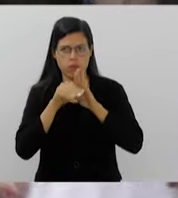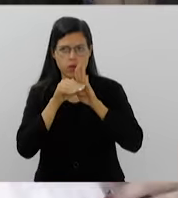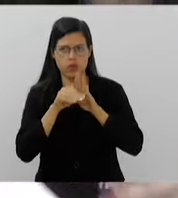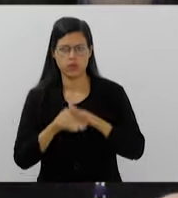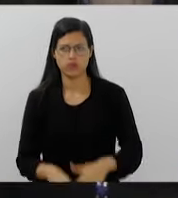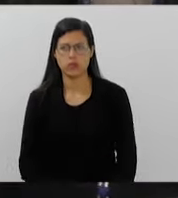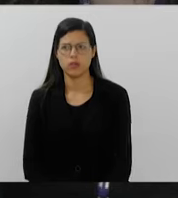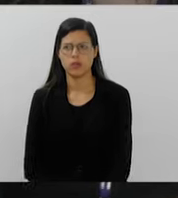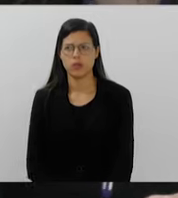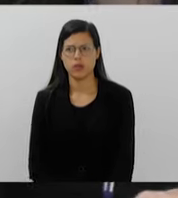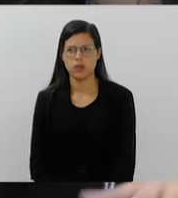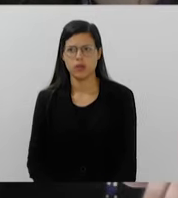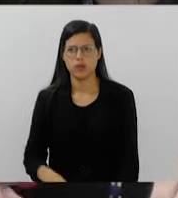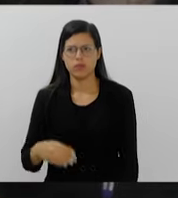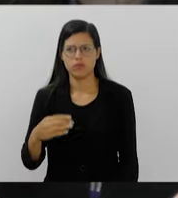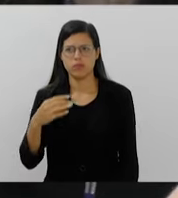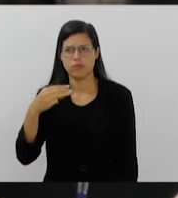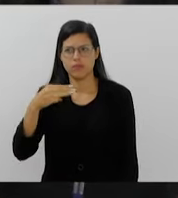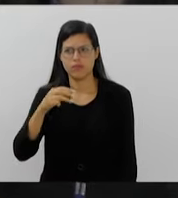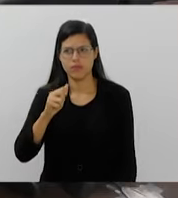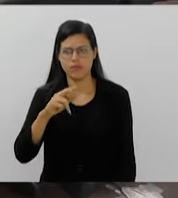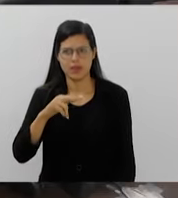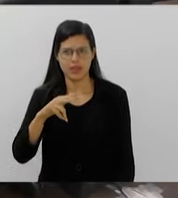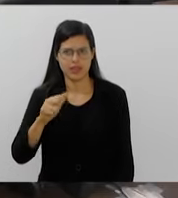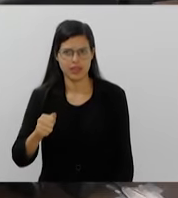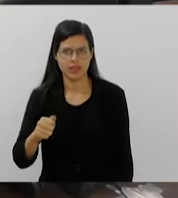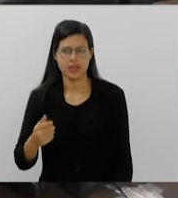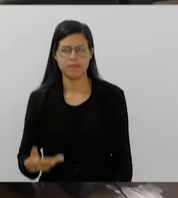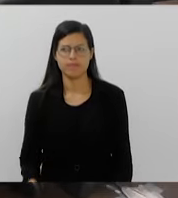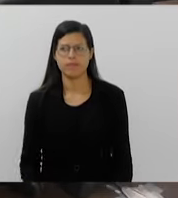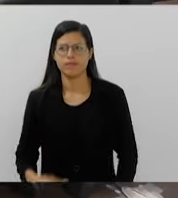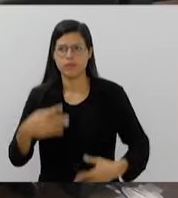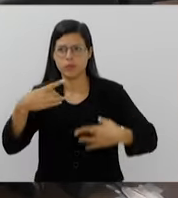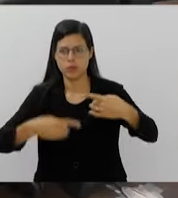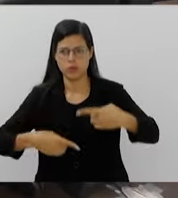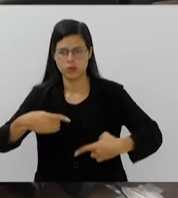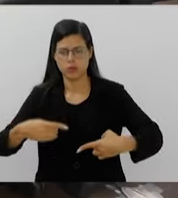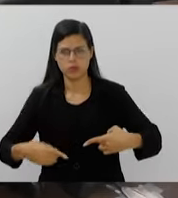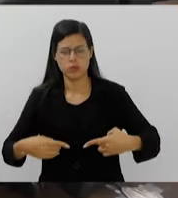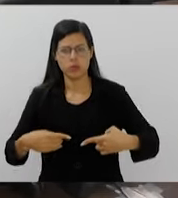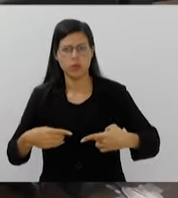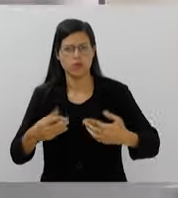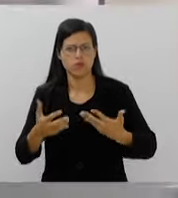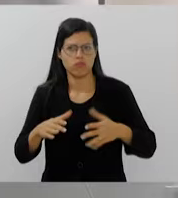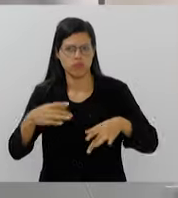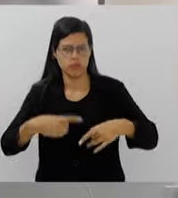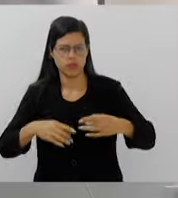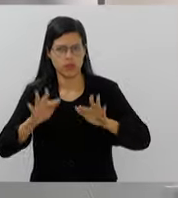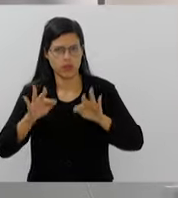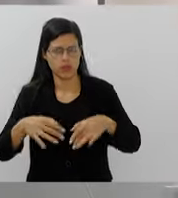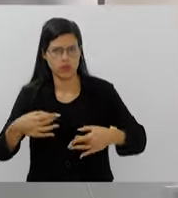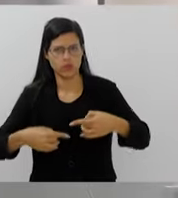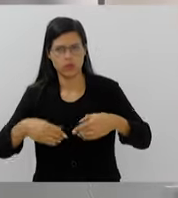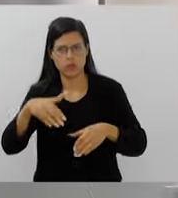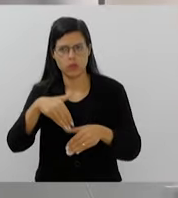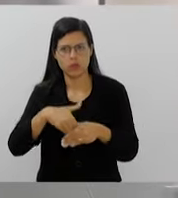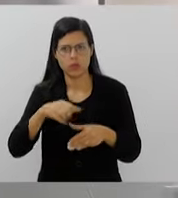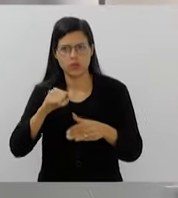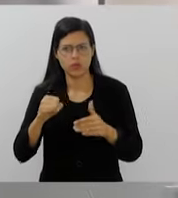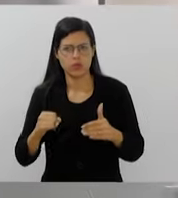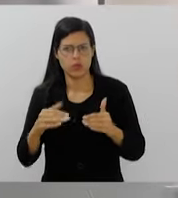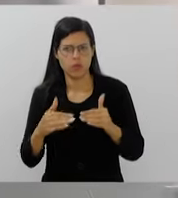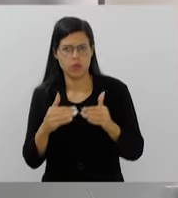competência. Marina do MST. Em discussão. Não havendo quem queira discutir, encerrada a discussão. Em votação, os senhores que